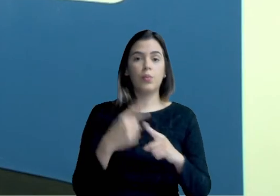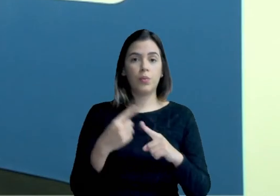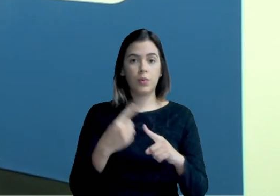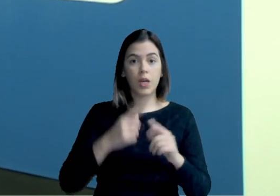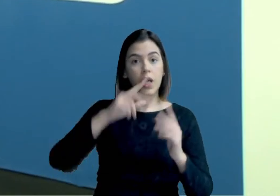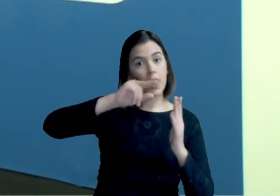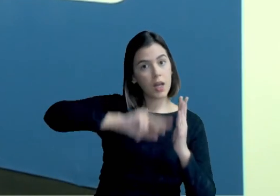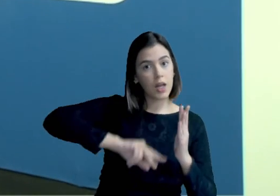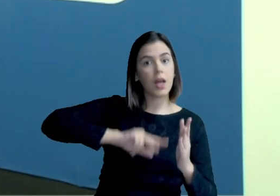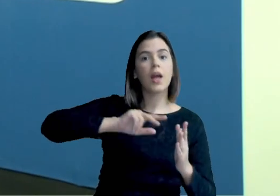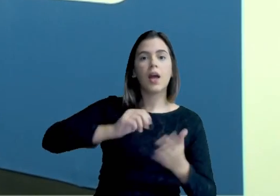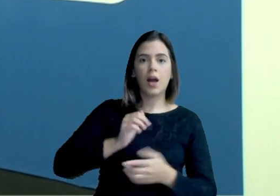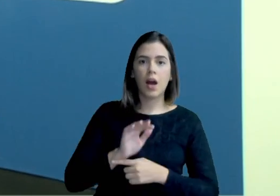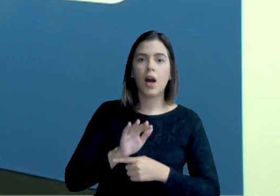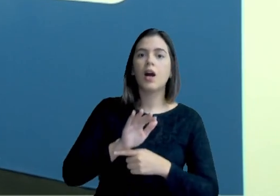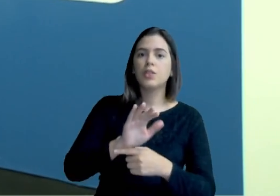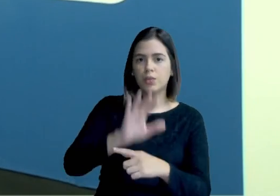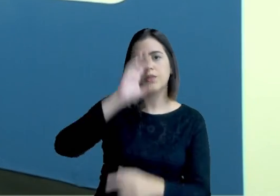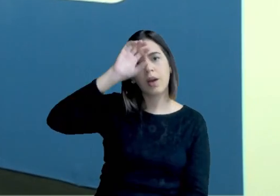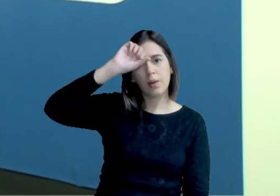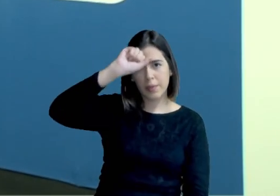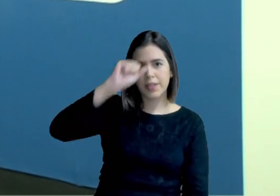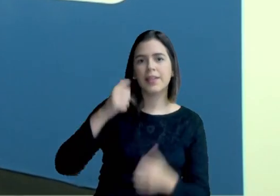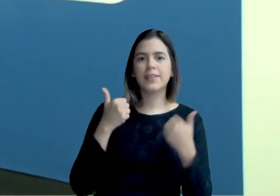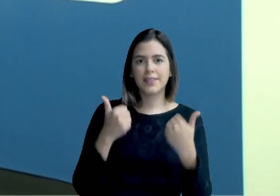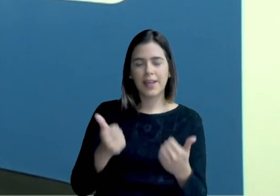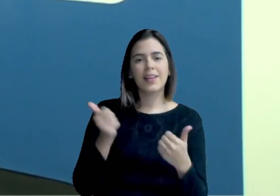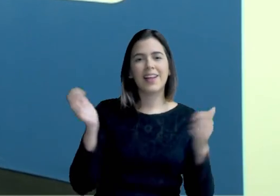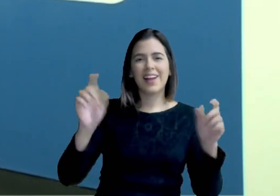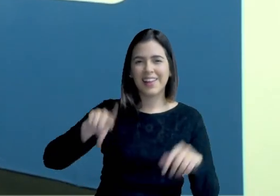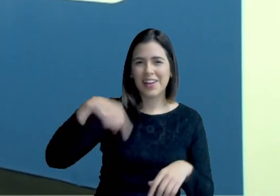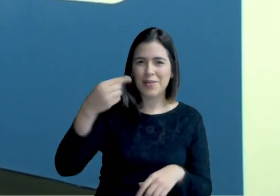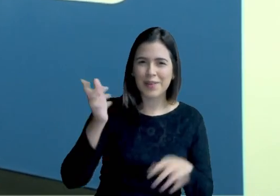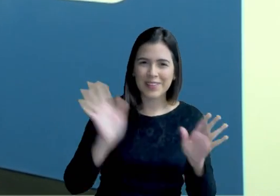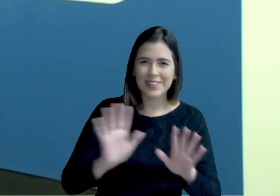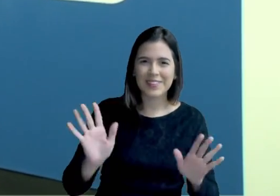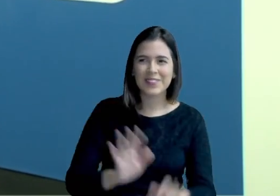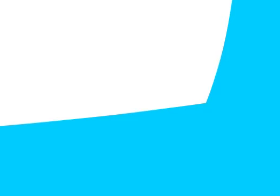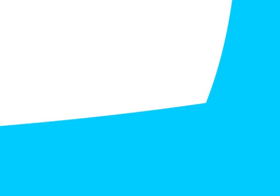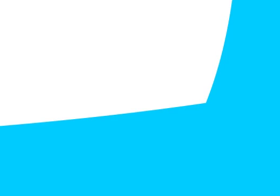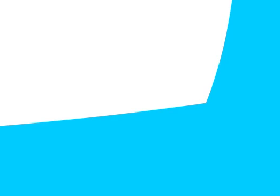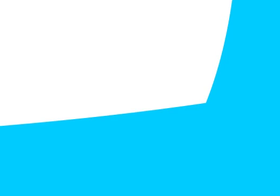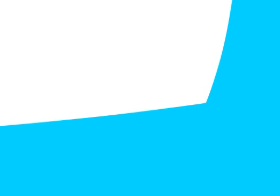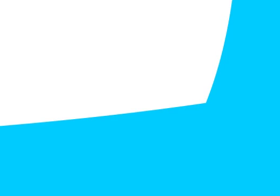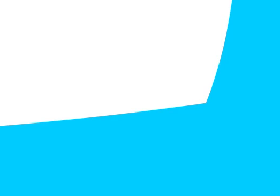ler ajuda muito a aprender o idioma. É isso, até a próxima!